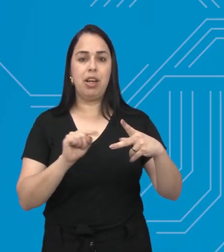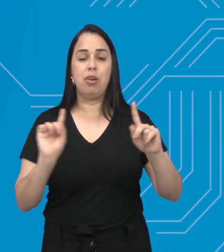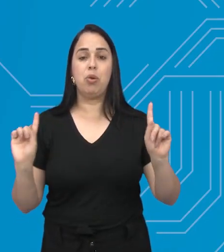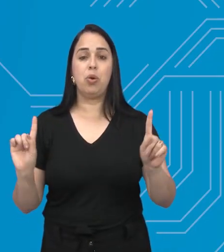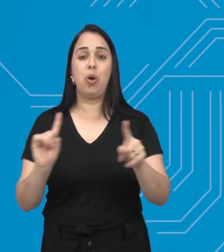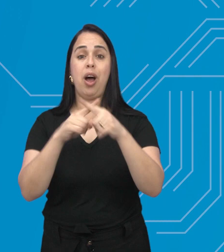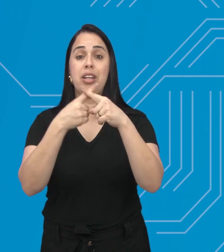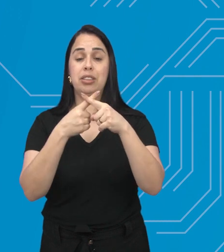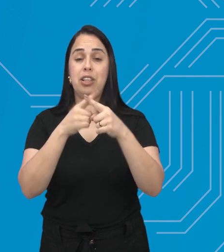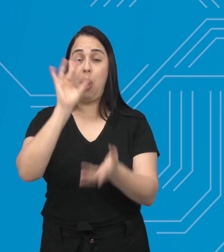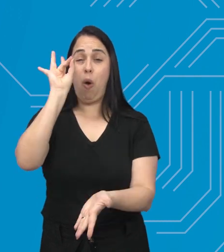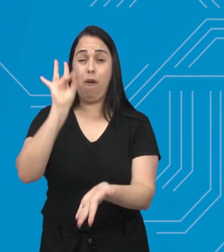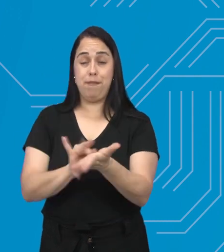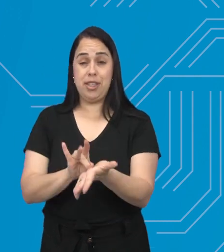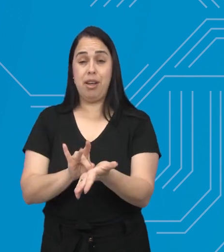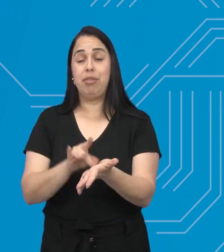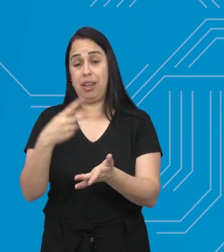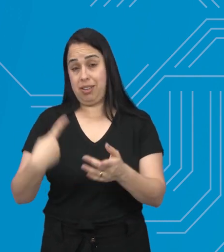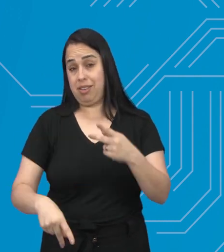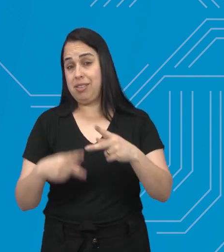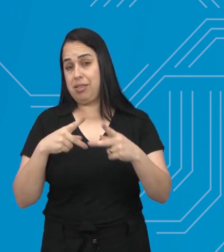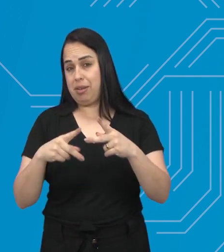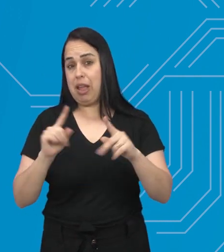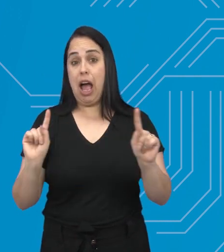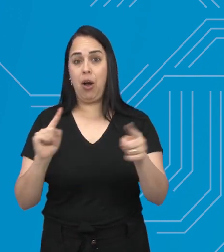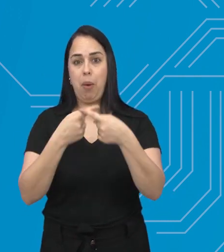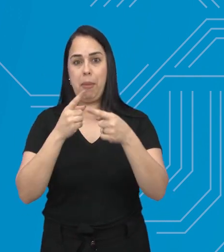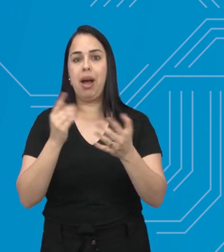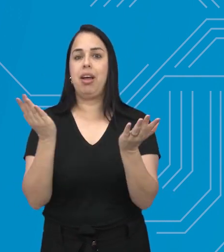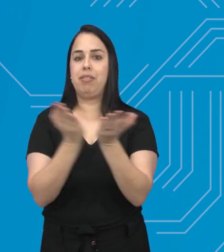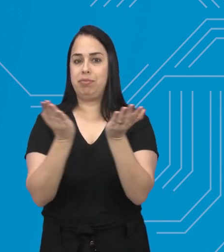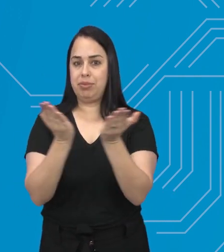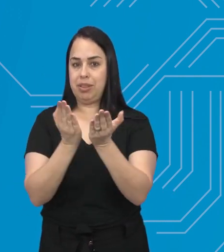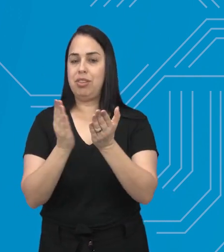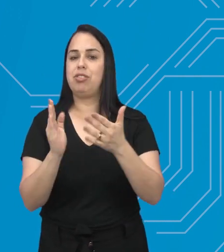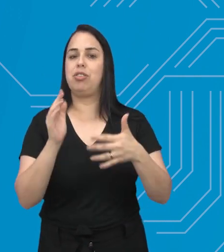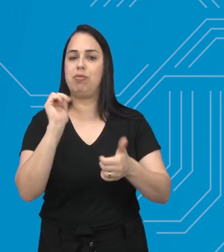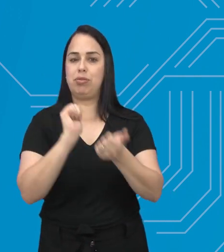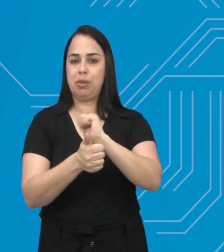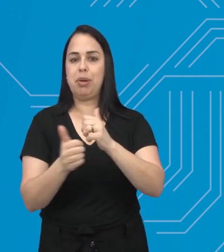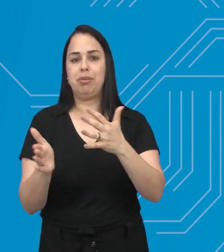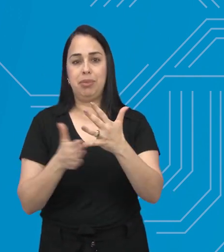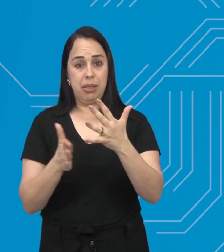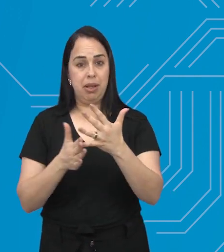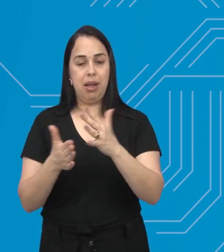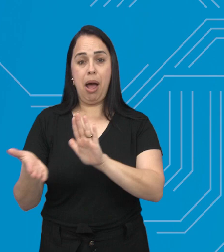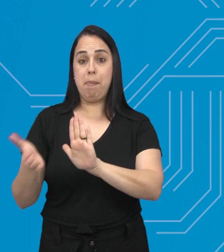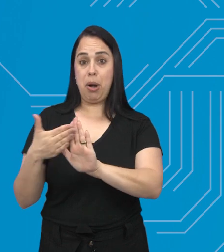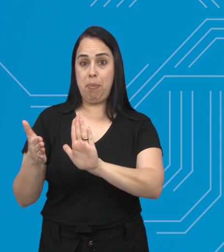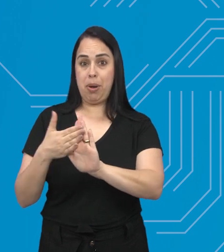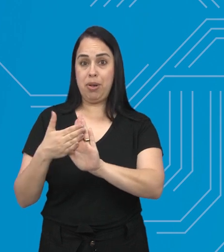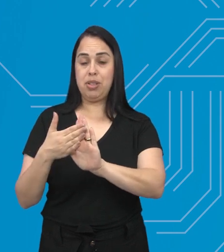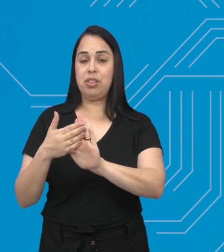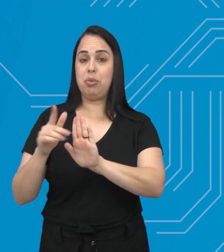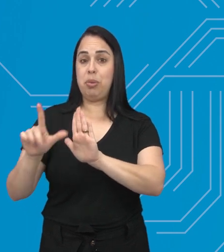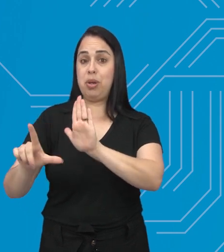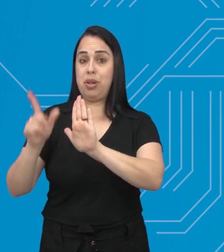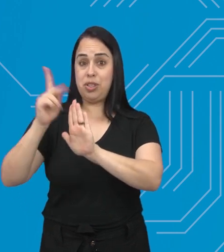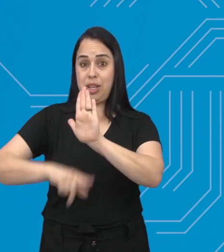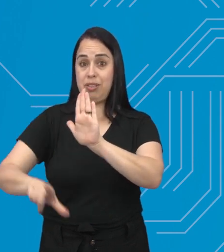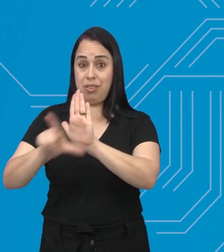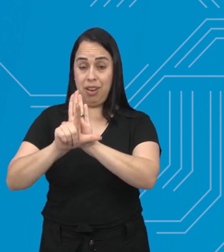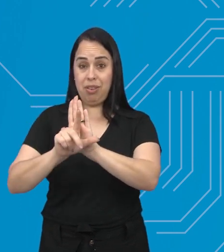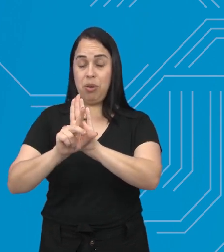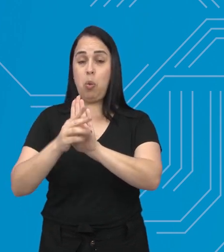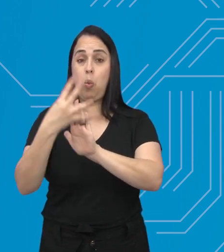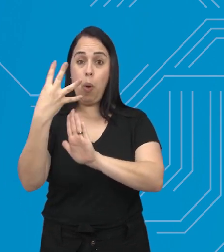novo torneio esportivo oficial da cidade, a Copa Evangélica de Futebol Amador. Essa é a proposta de um projeto de lei assinado